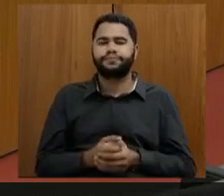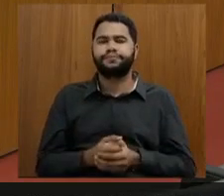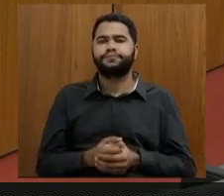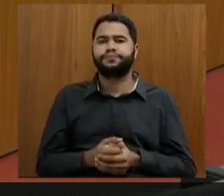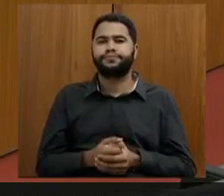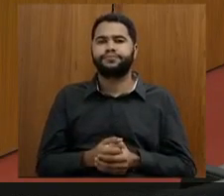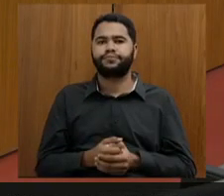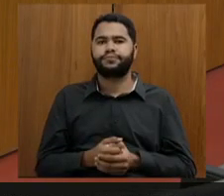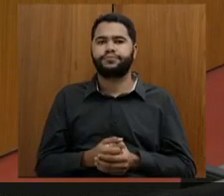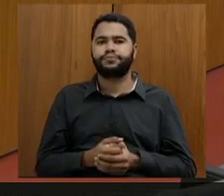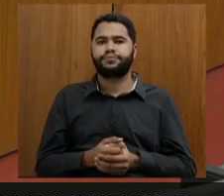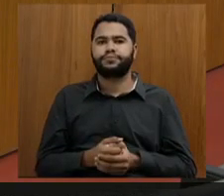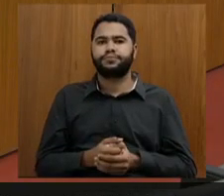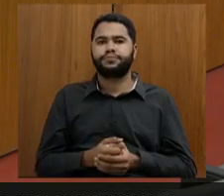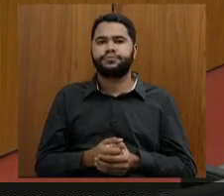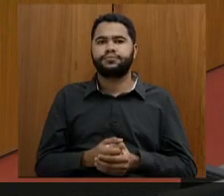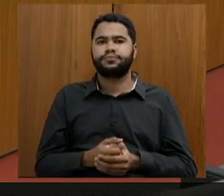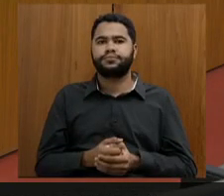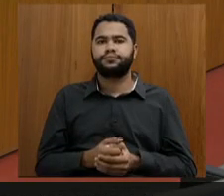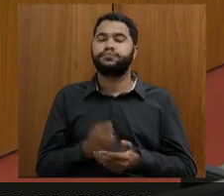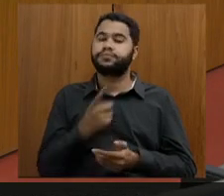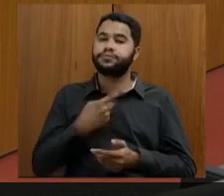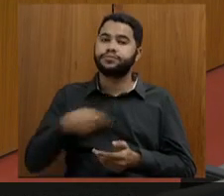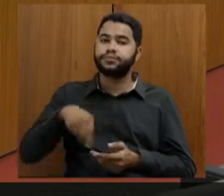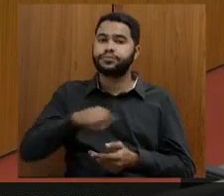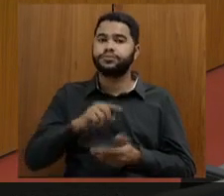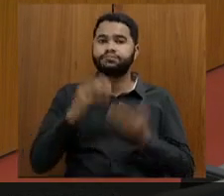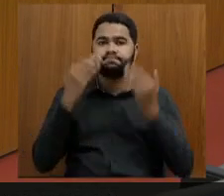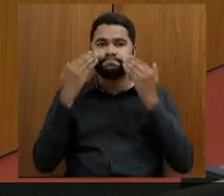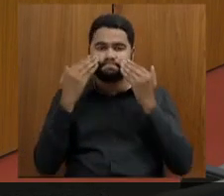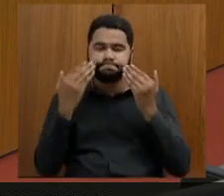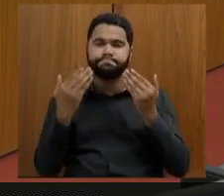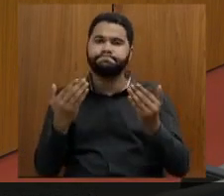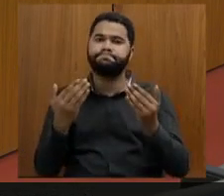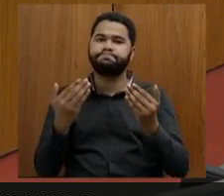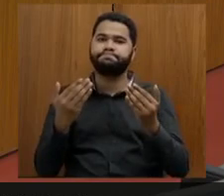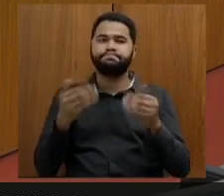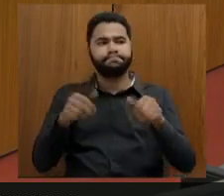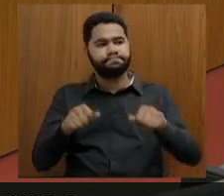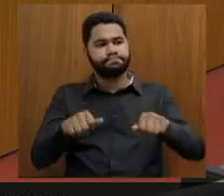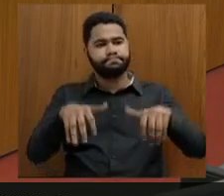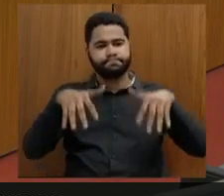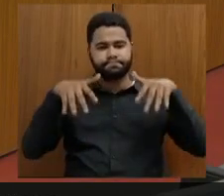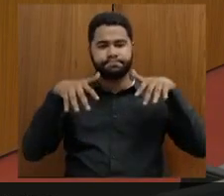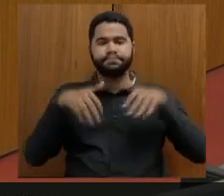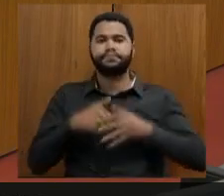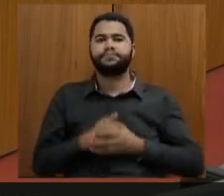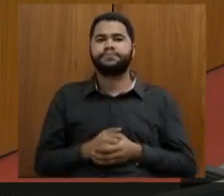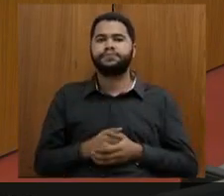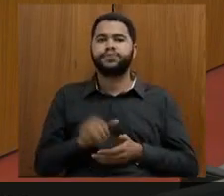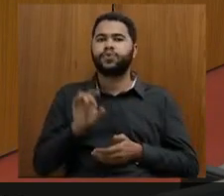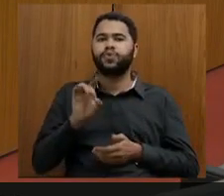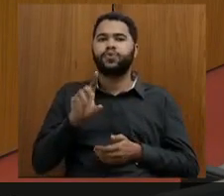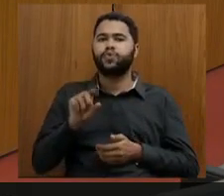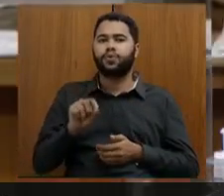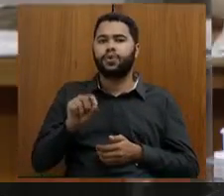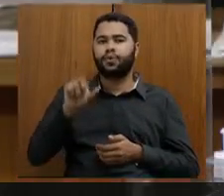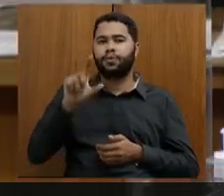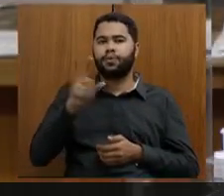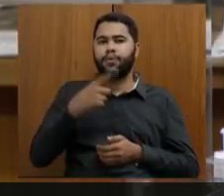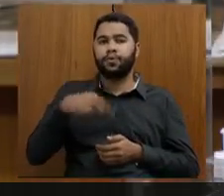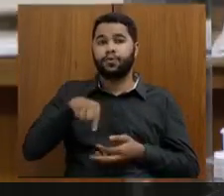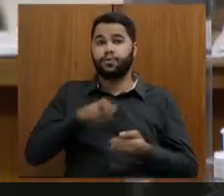para e para nós né diante dessa dessa plateia isso só aumenta a nossa